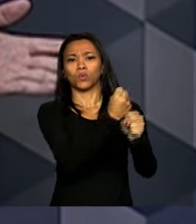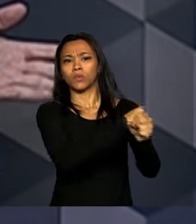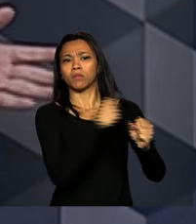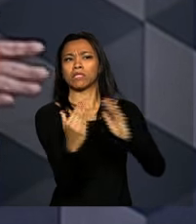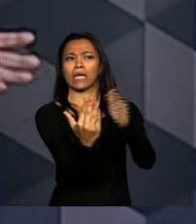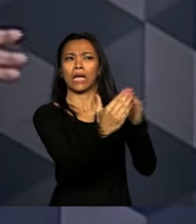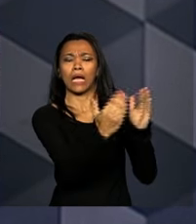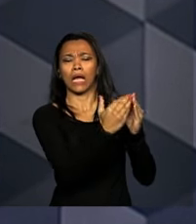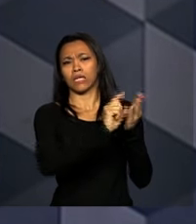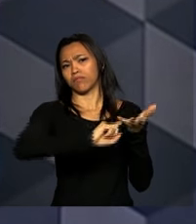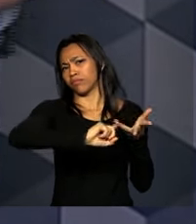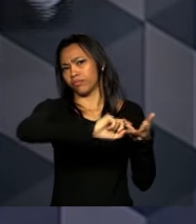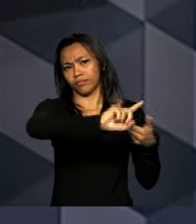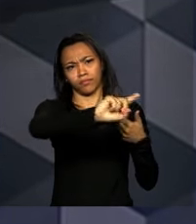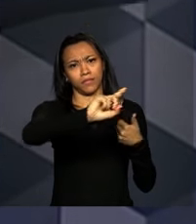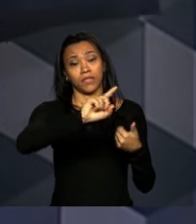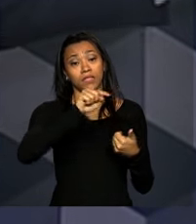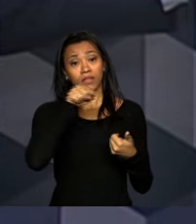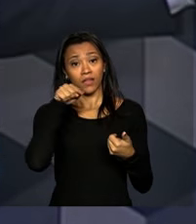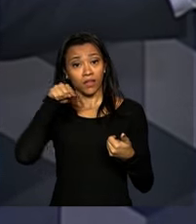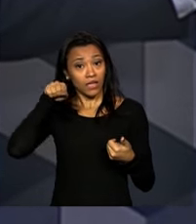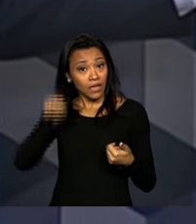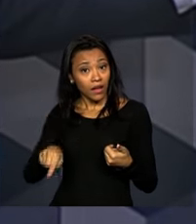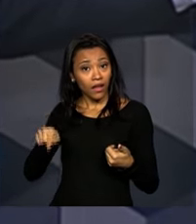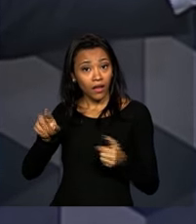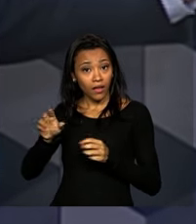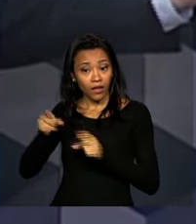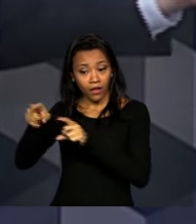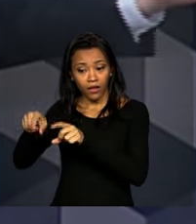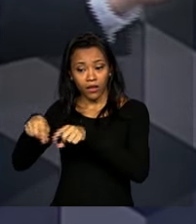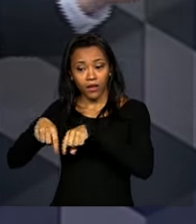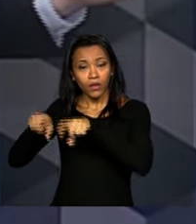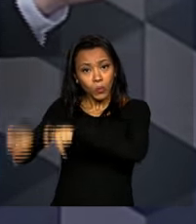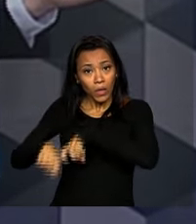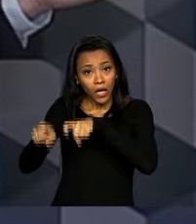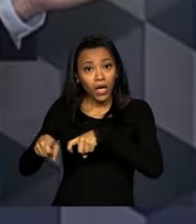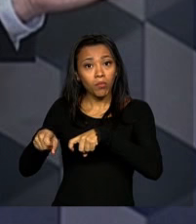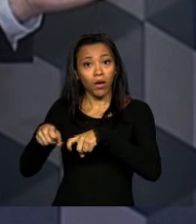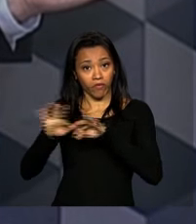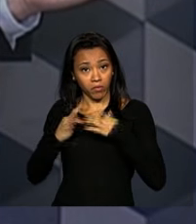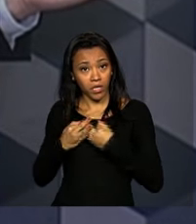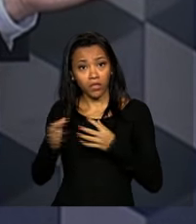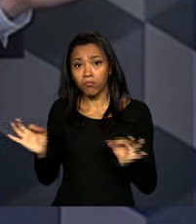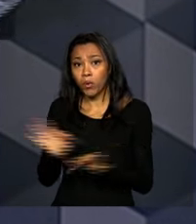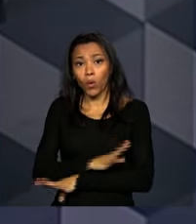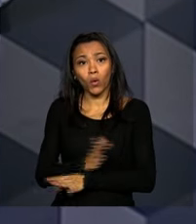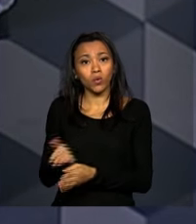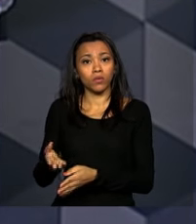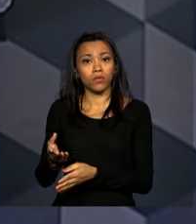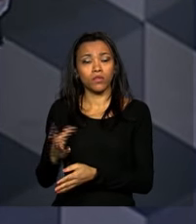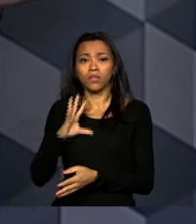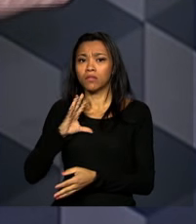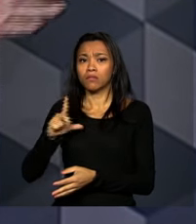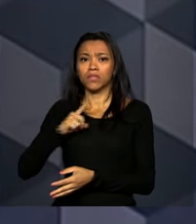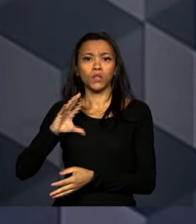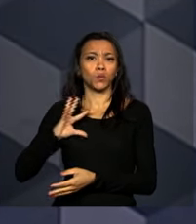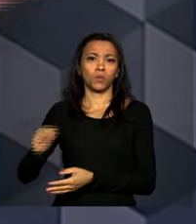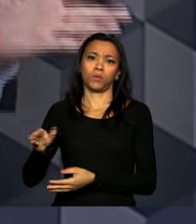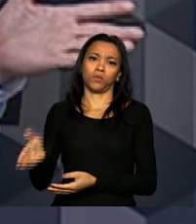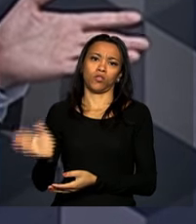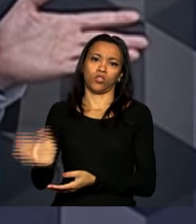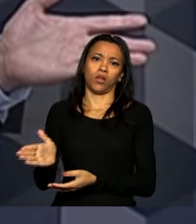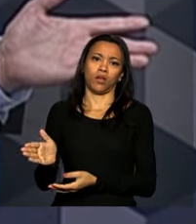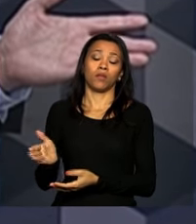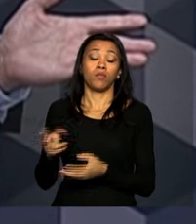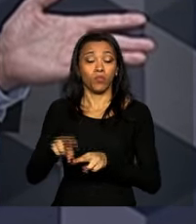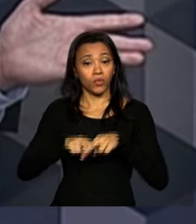urbana, e aquilo já está pronto lá no campo. Ela precisa ter segurança de poder produzir. E é isso que nós